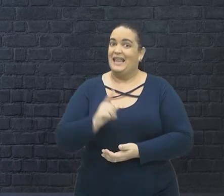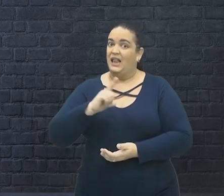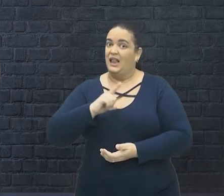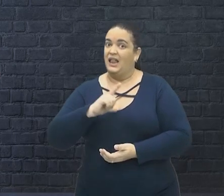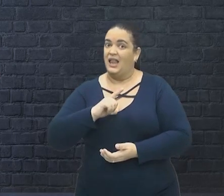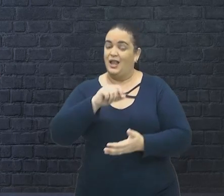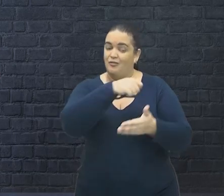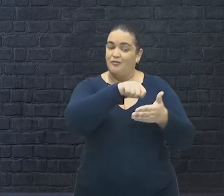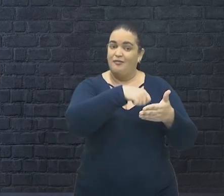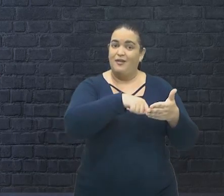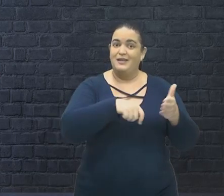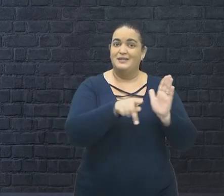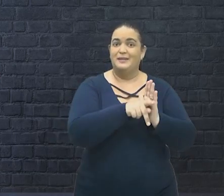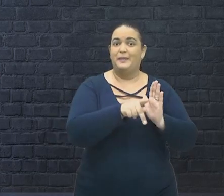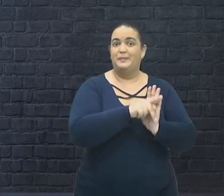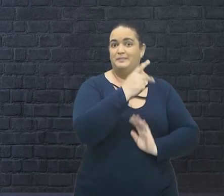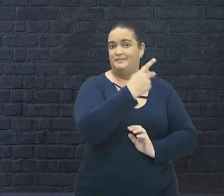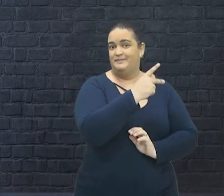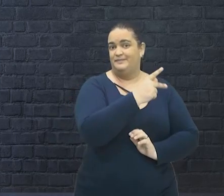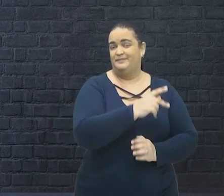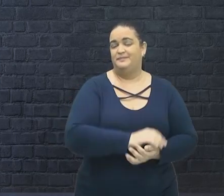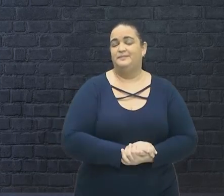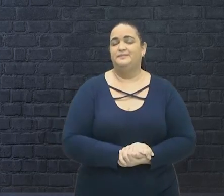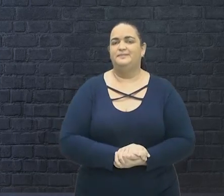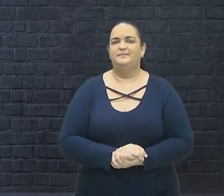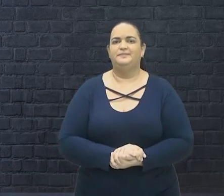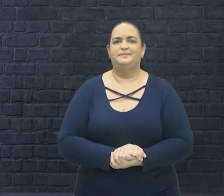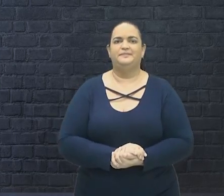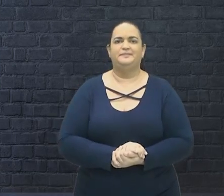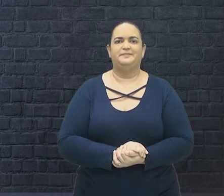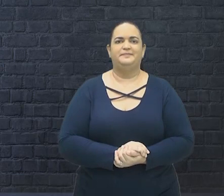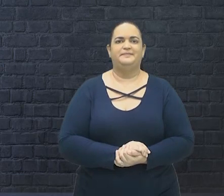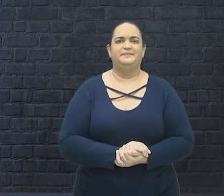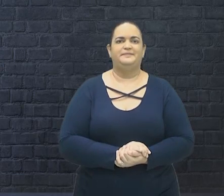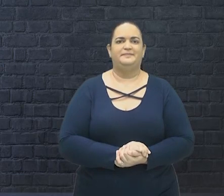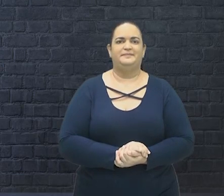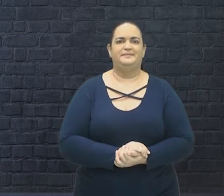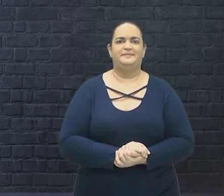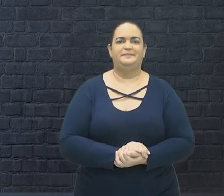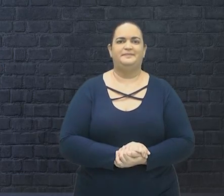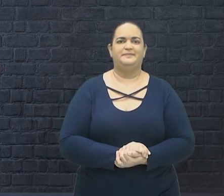a partir da narrativa, da escrita da Carolina,